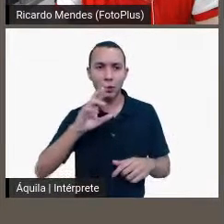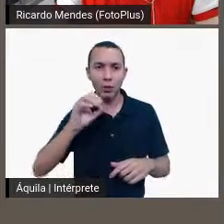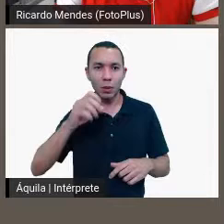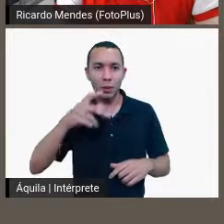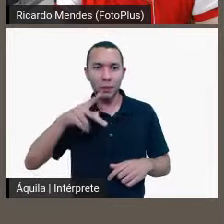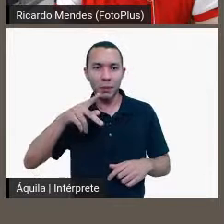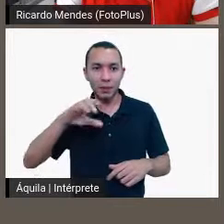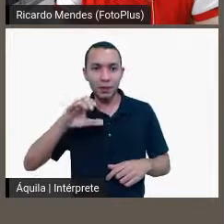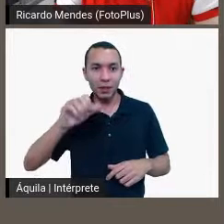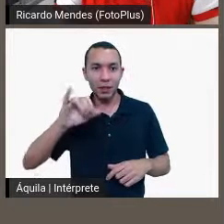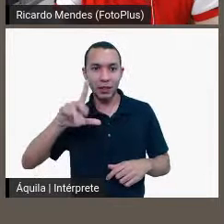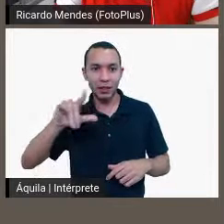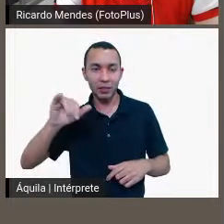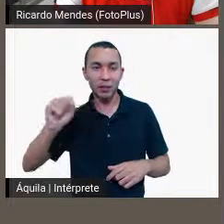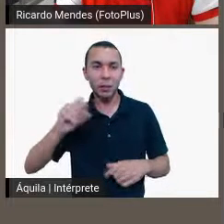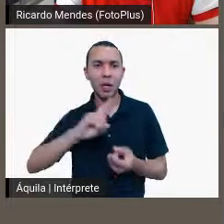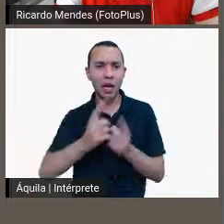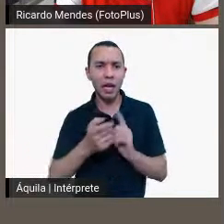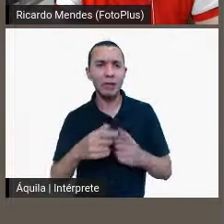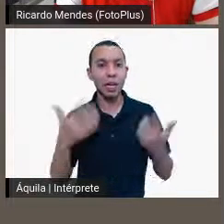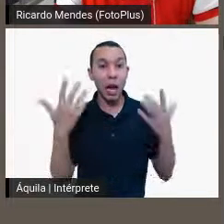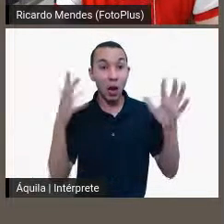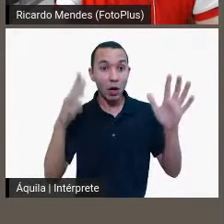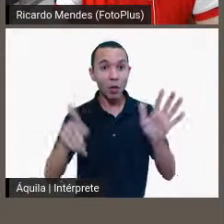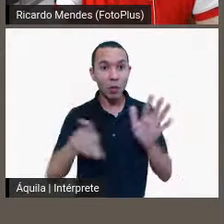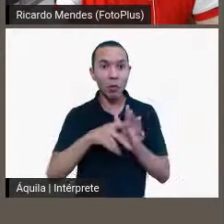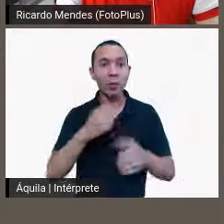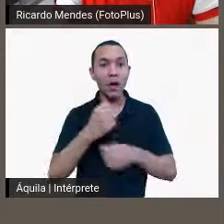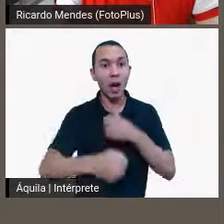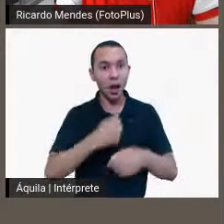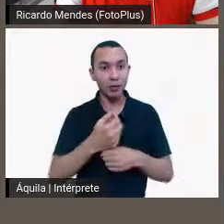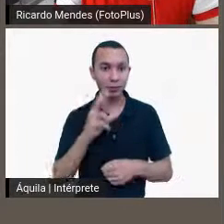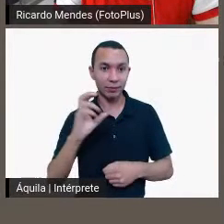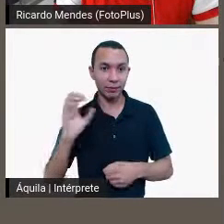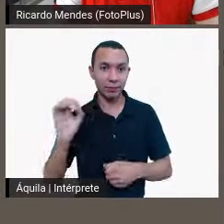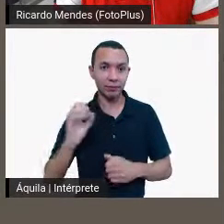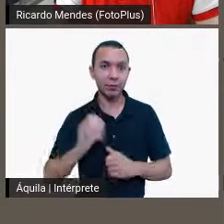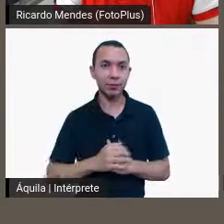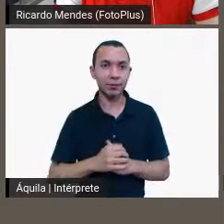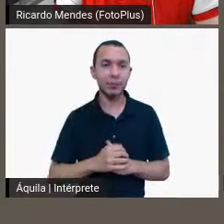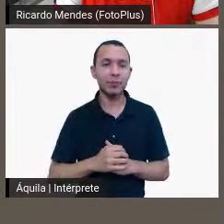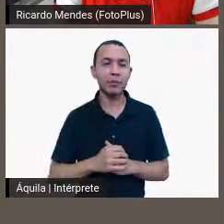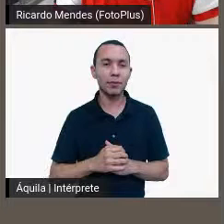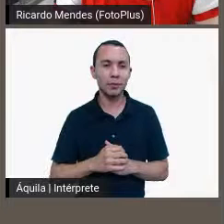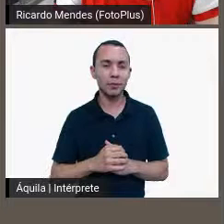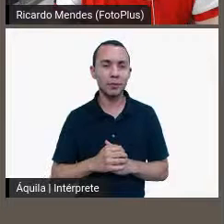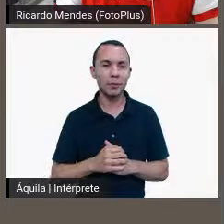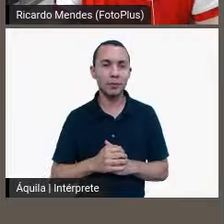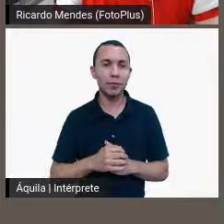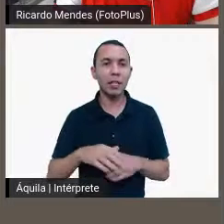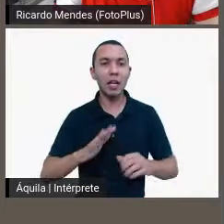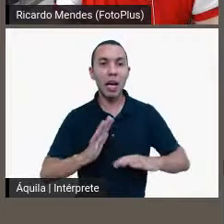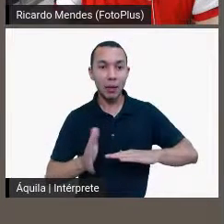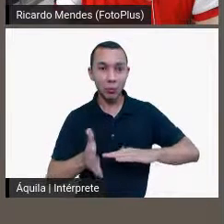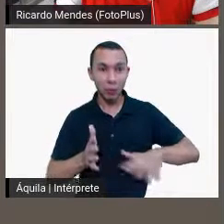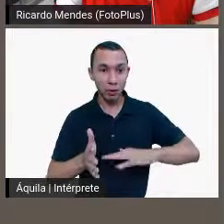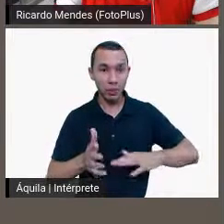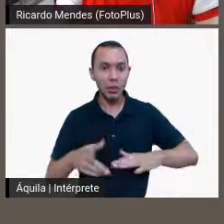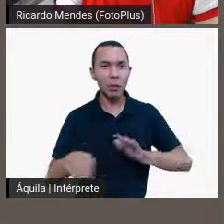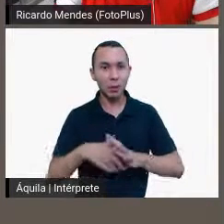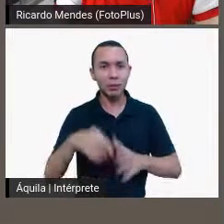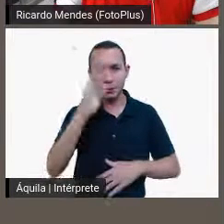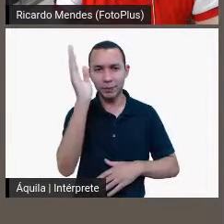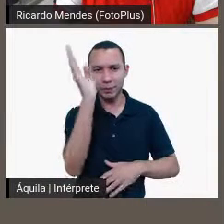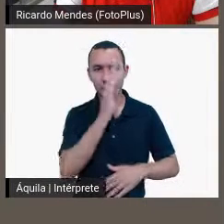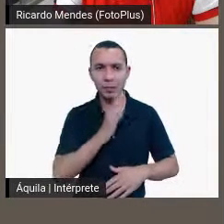como o reverso das comemorações dos 50 anos, como reflexão sobre as condições desiguais da modernidade do Brasil, ou ainda